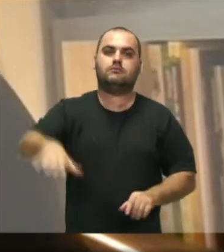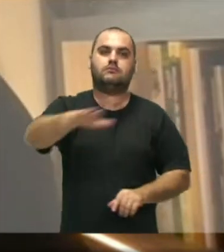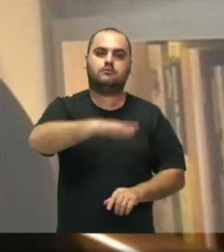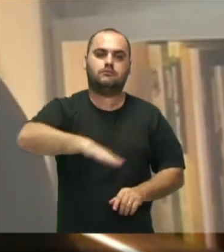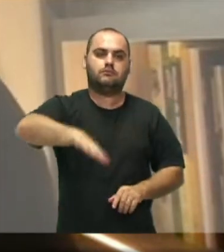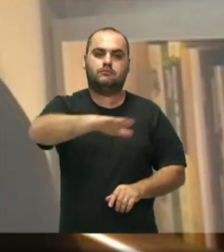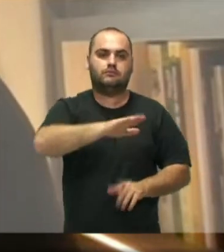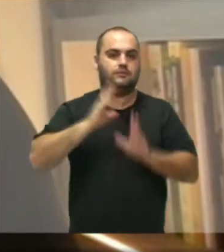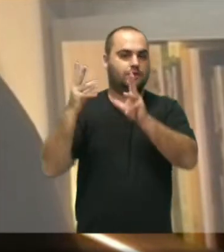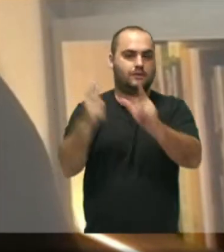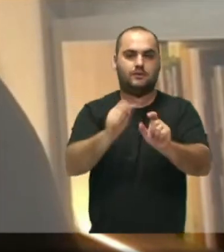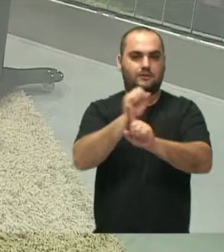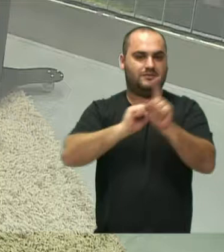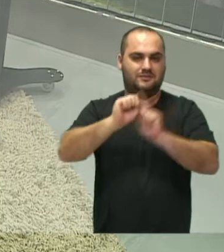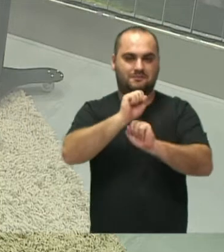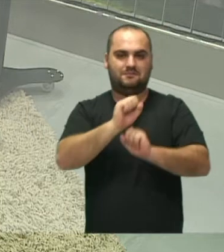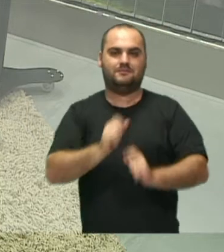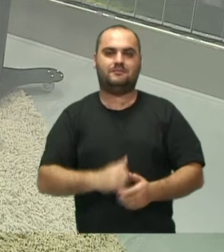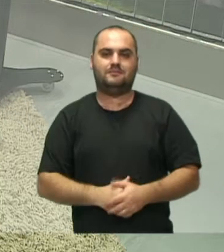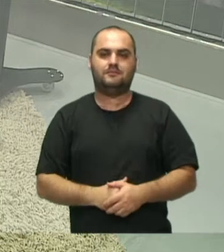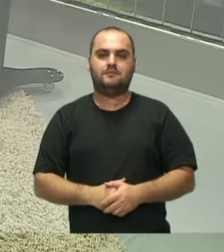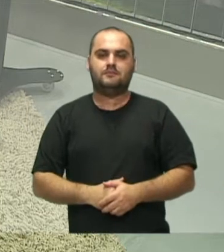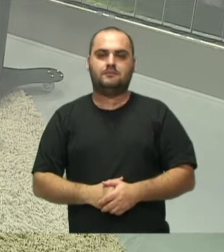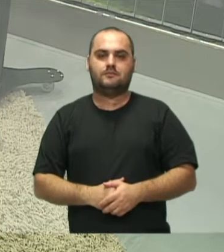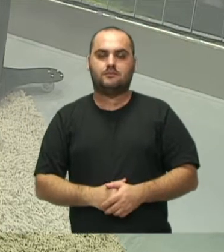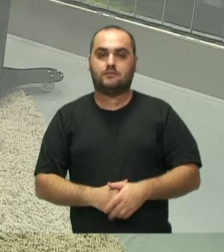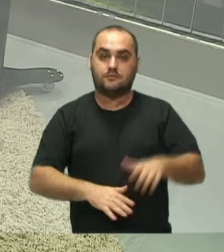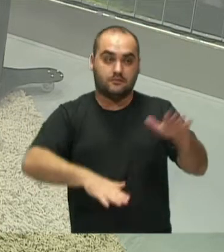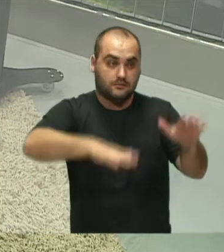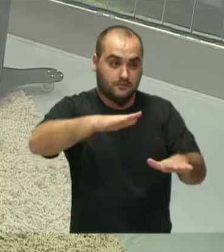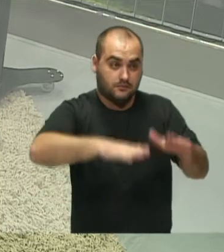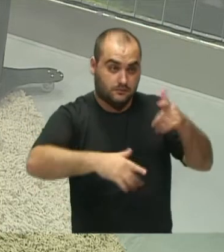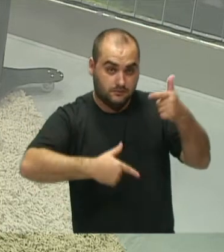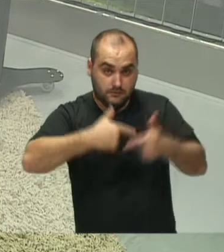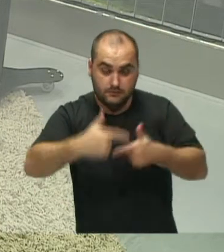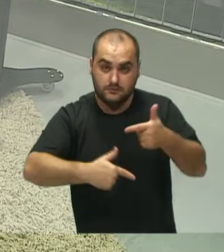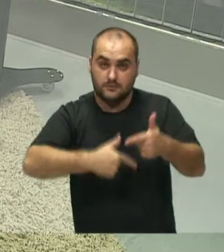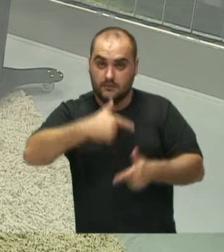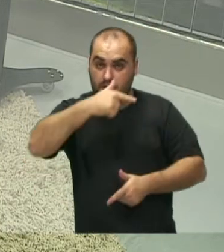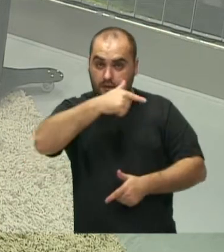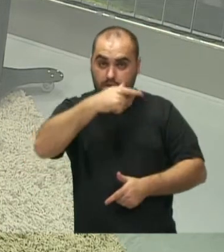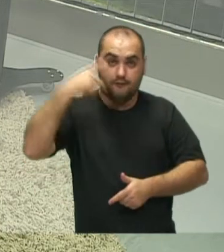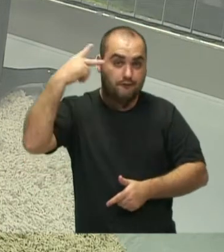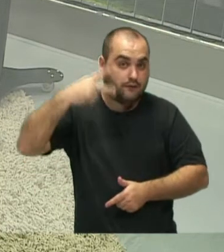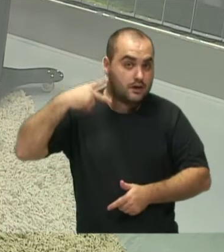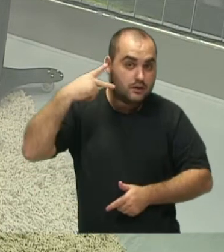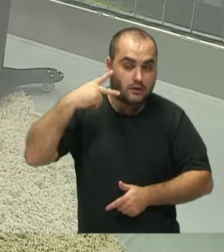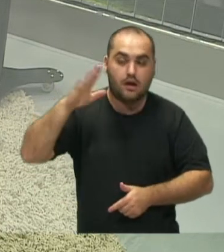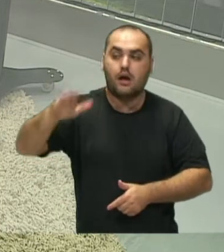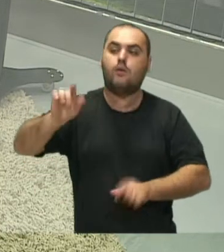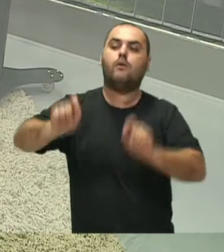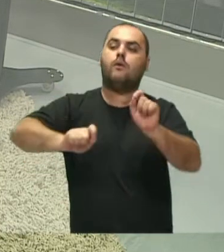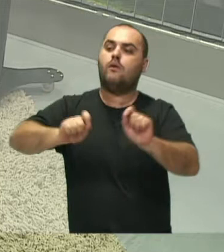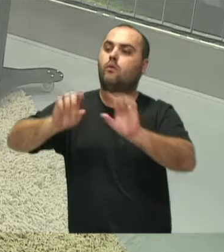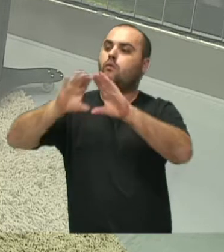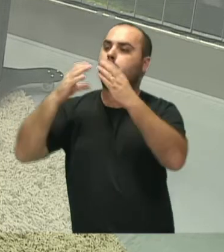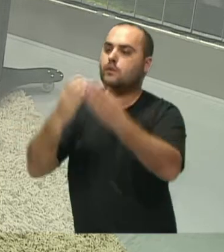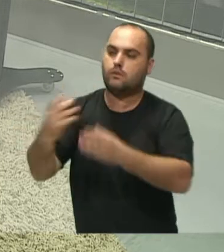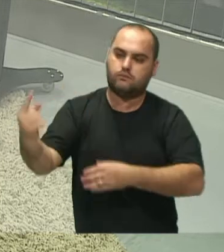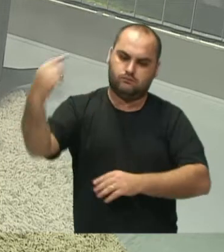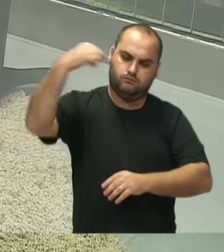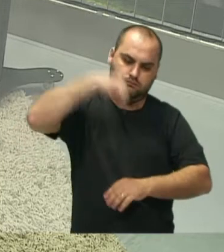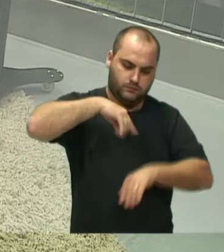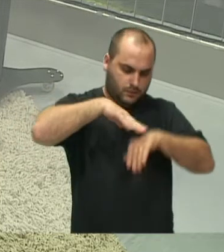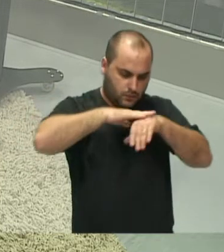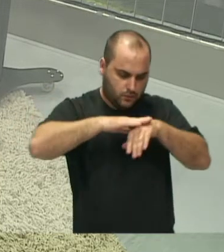harmonia com toda a sociedade geralmente o trabalho do vereador É mesmo pautado né não quer comunidade traz as demandas que as